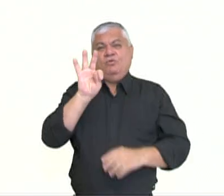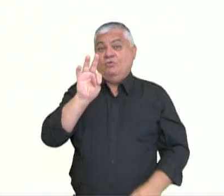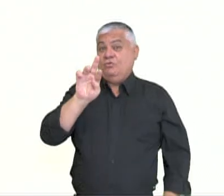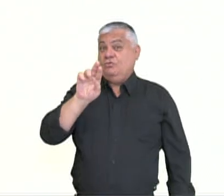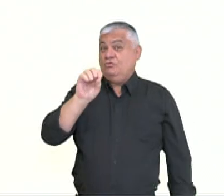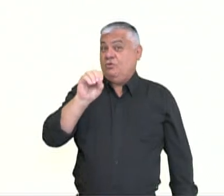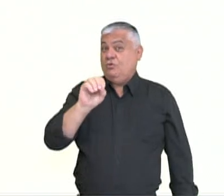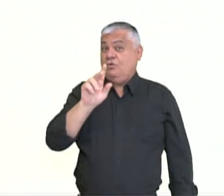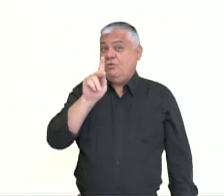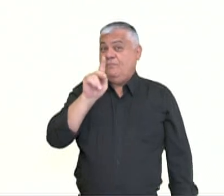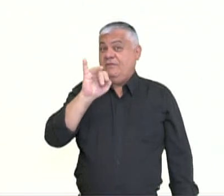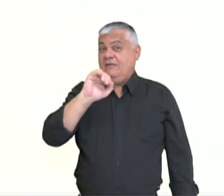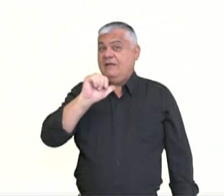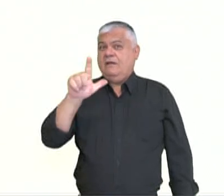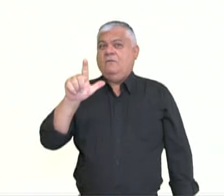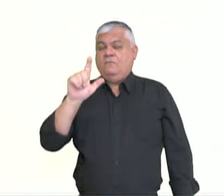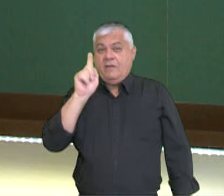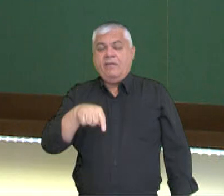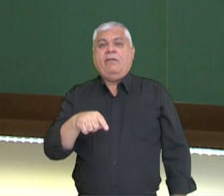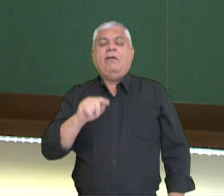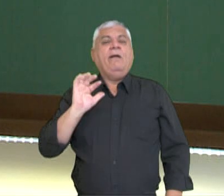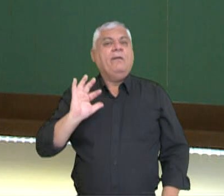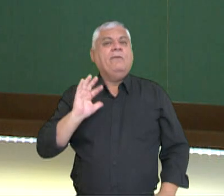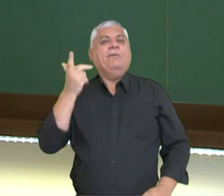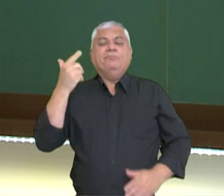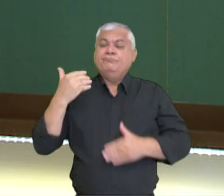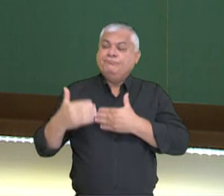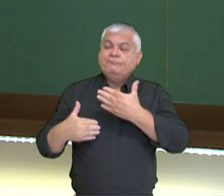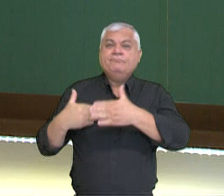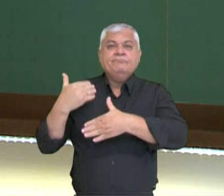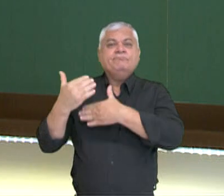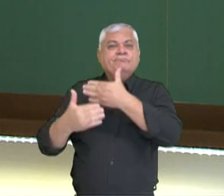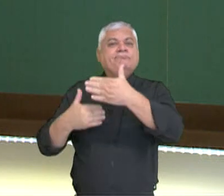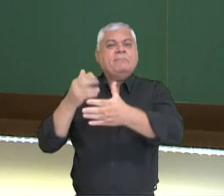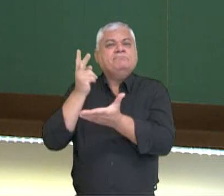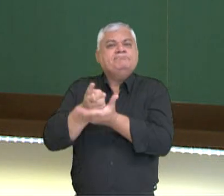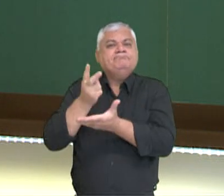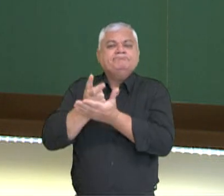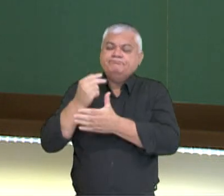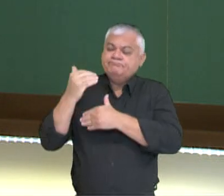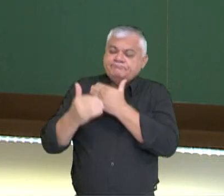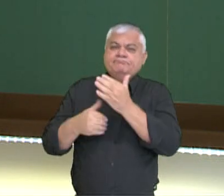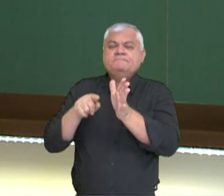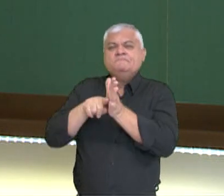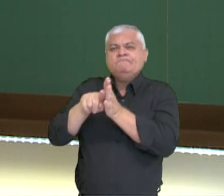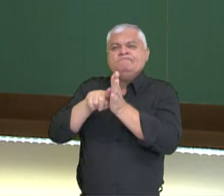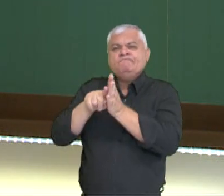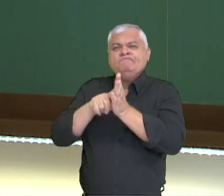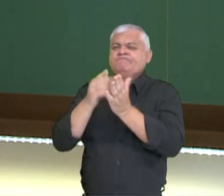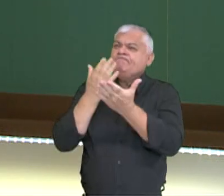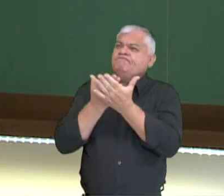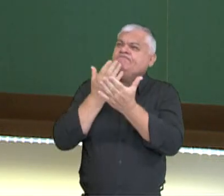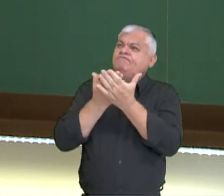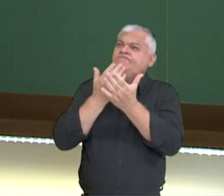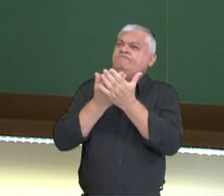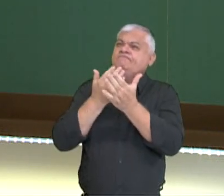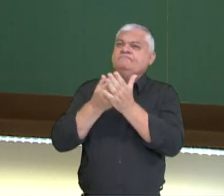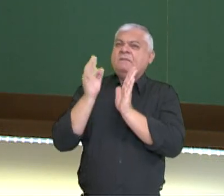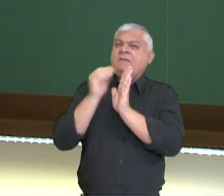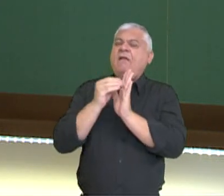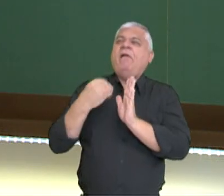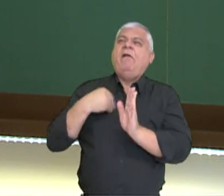tropical para a gente entender. Isso acontece nesse período sempre. Foi observado, foi estudada essa característica,